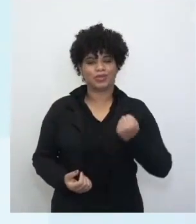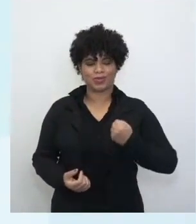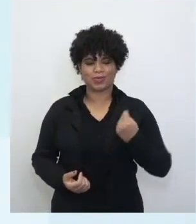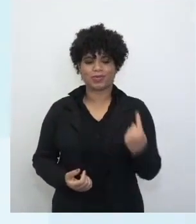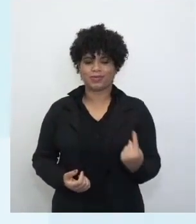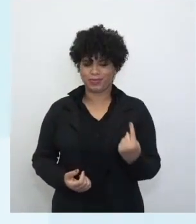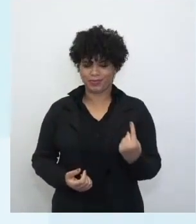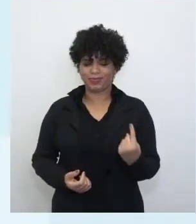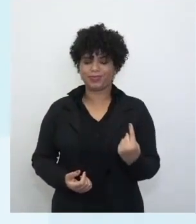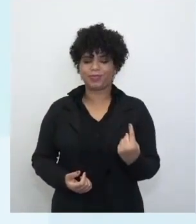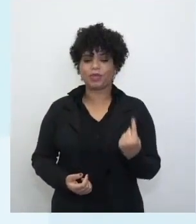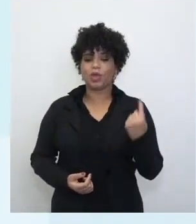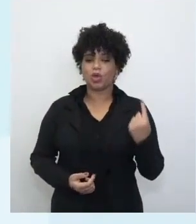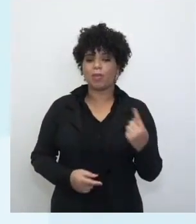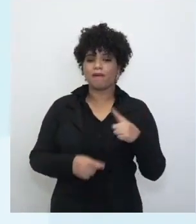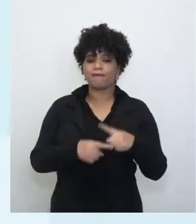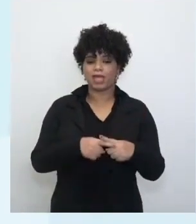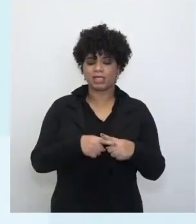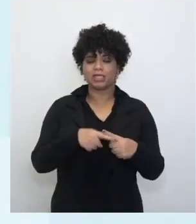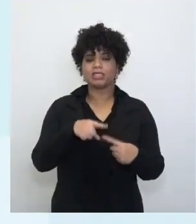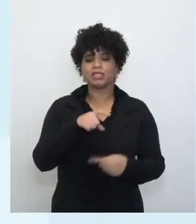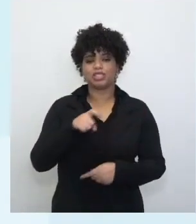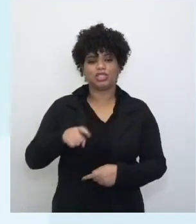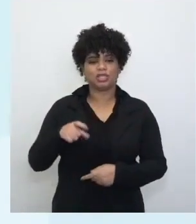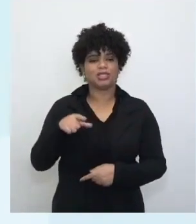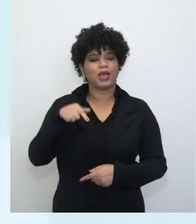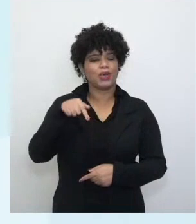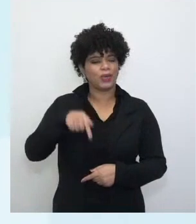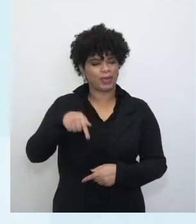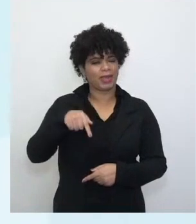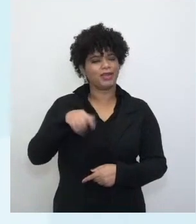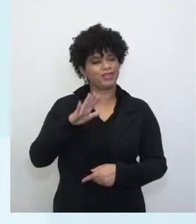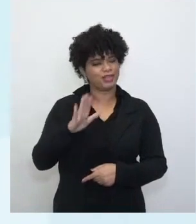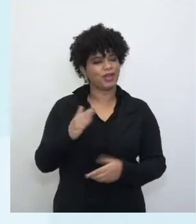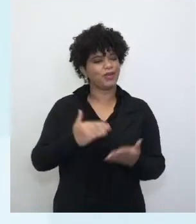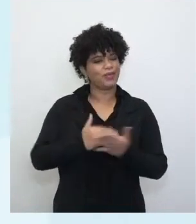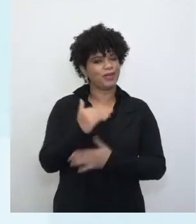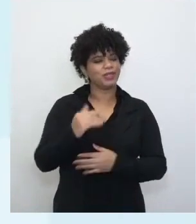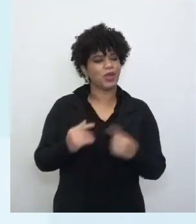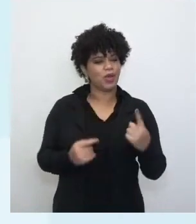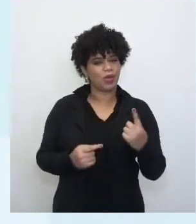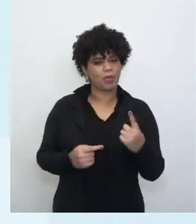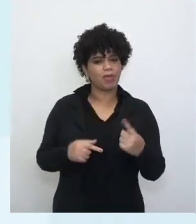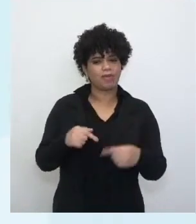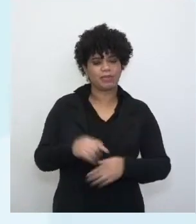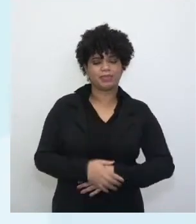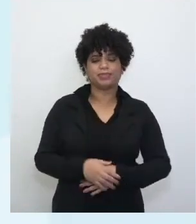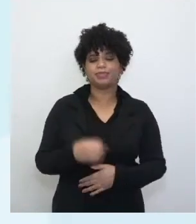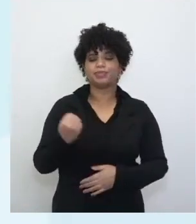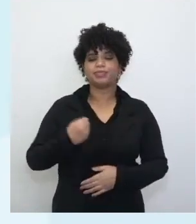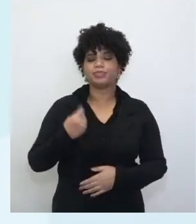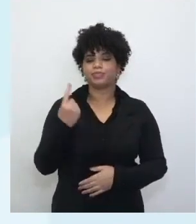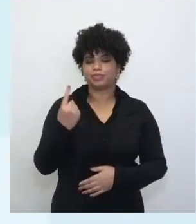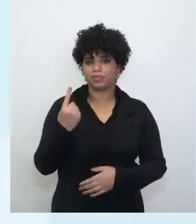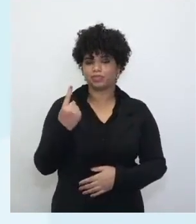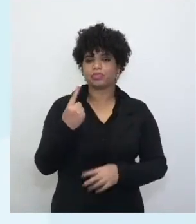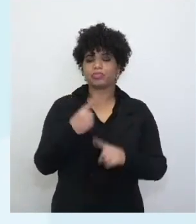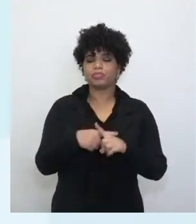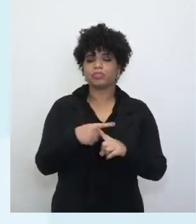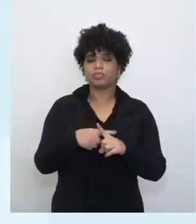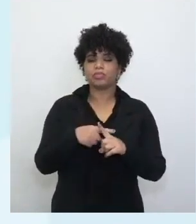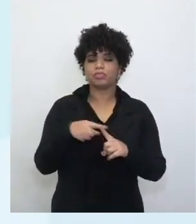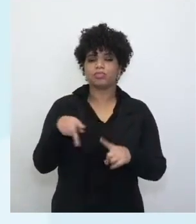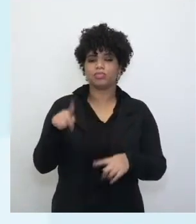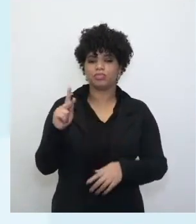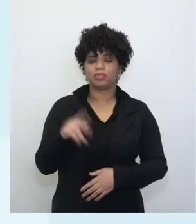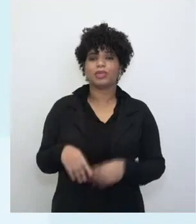já sei que vai ser 1 vezes X. Esse meu Q de X já começa com 1 vezes X. Tudo bem? Agora, eu pego esse número 1 para multiplicar pelo K.